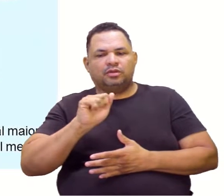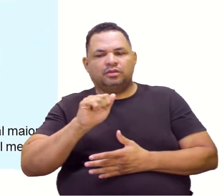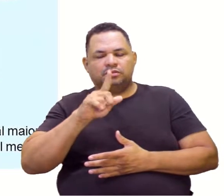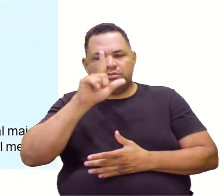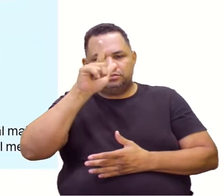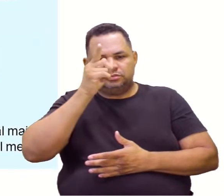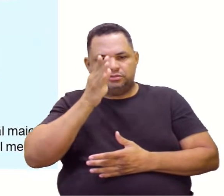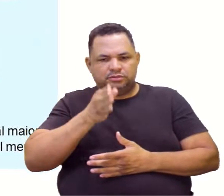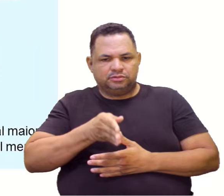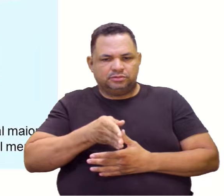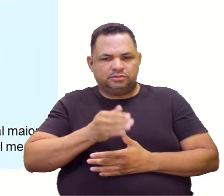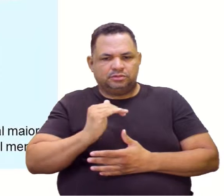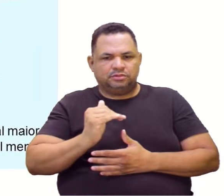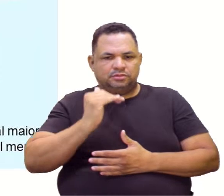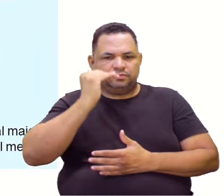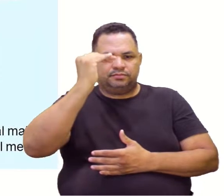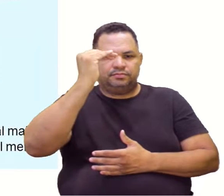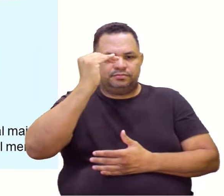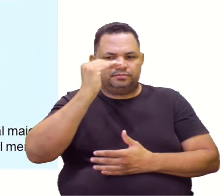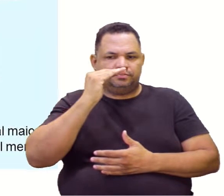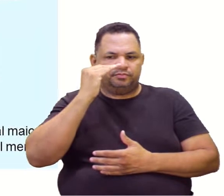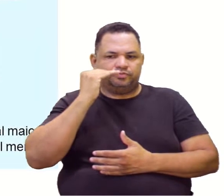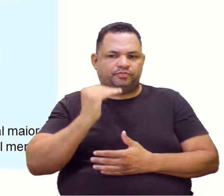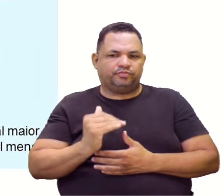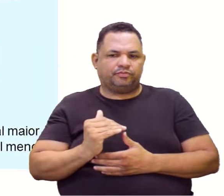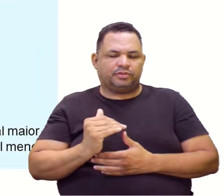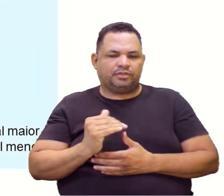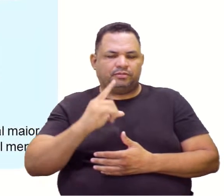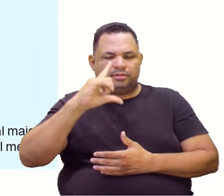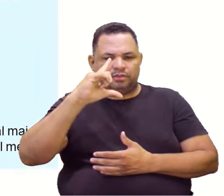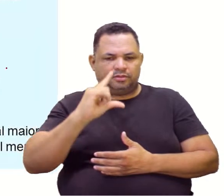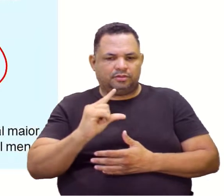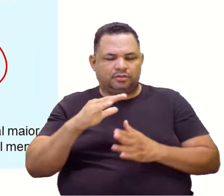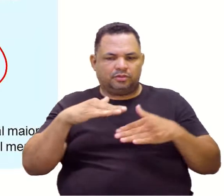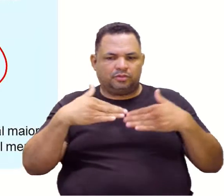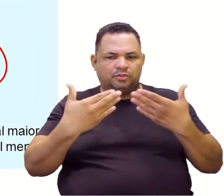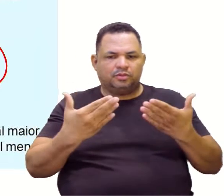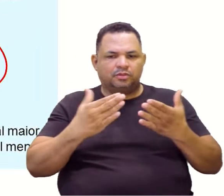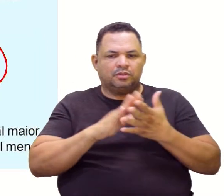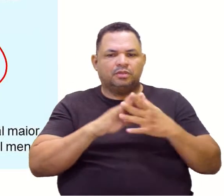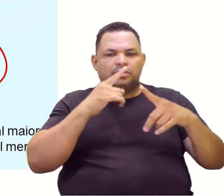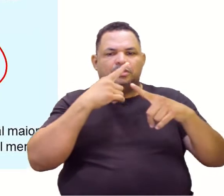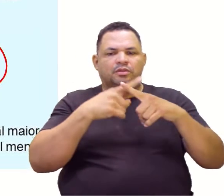diagonal maior e também temos uma diagonal menor.